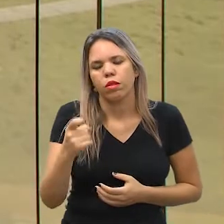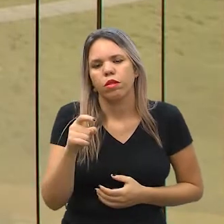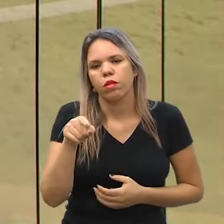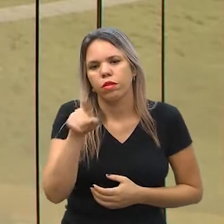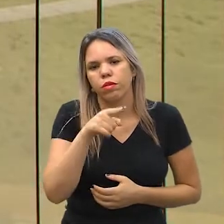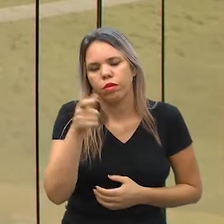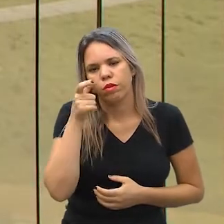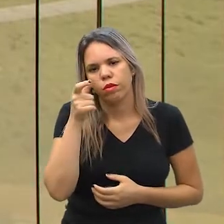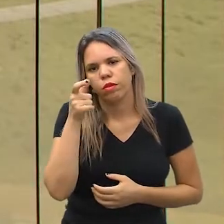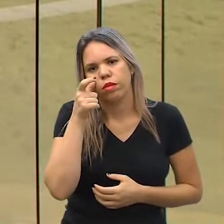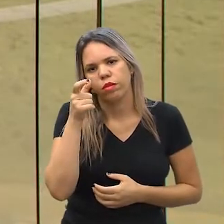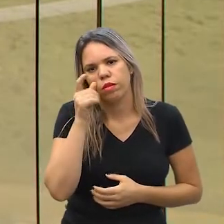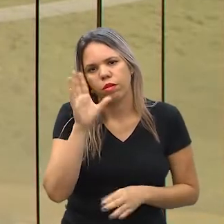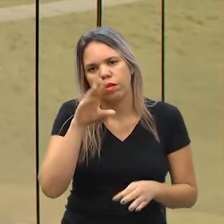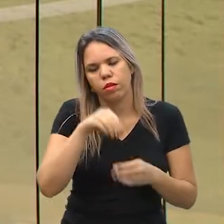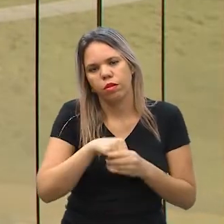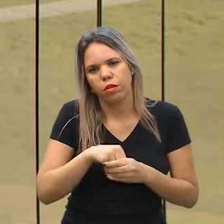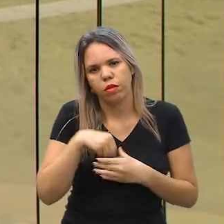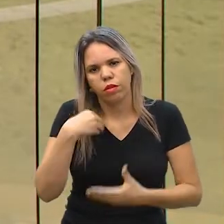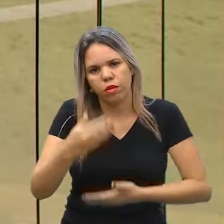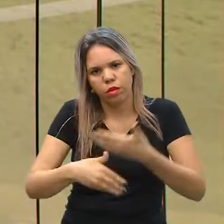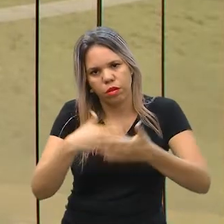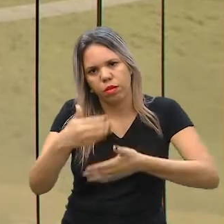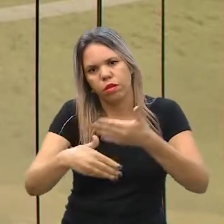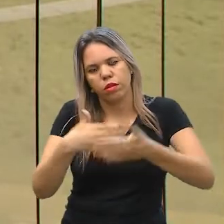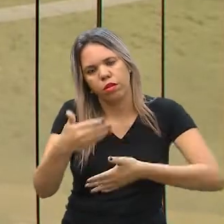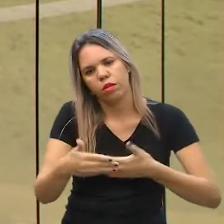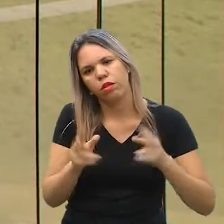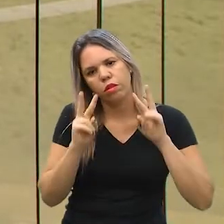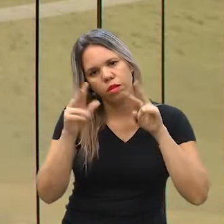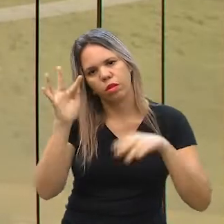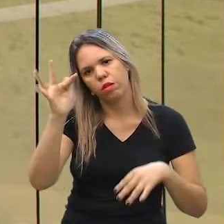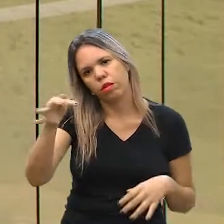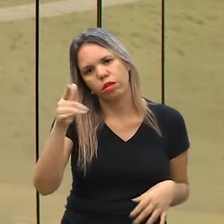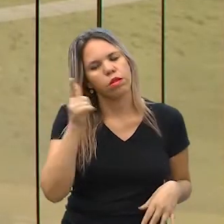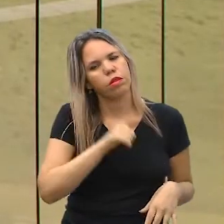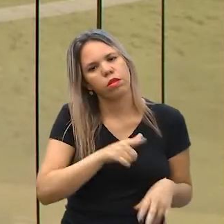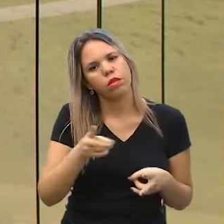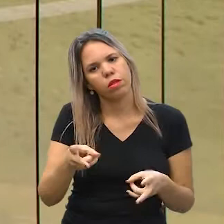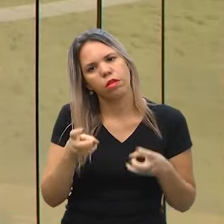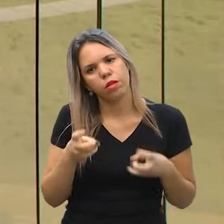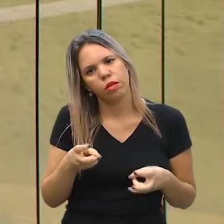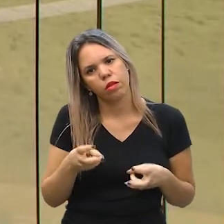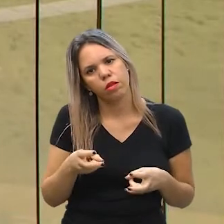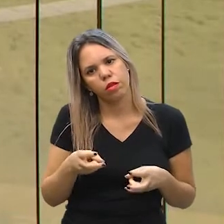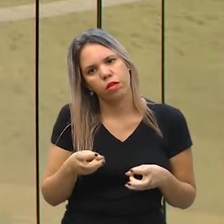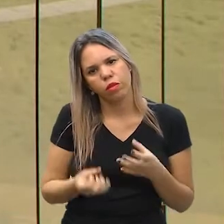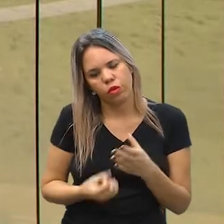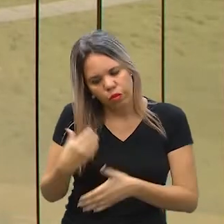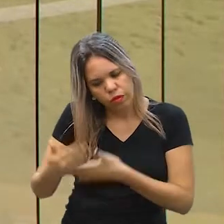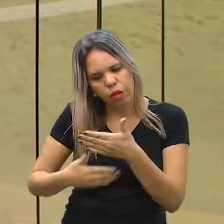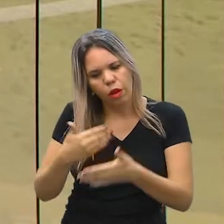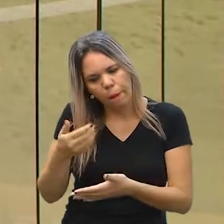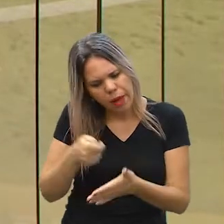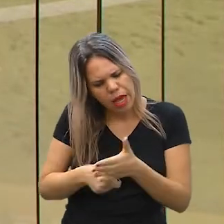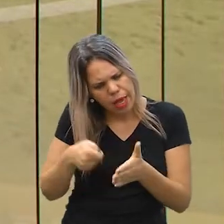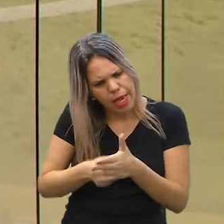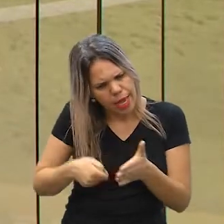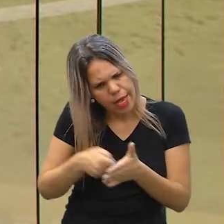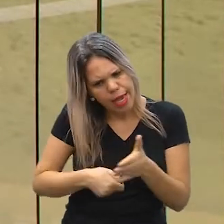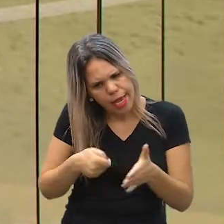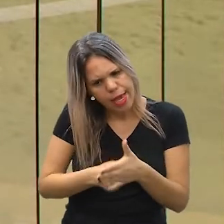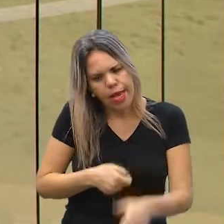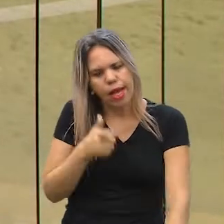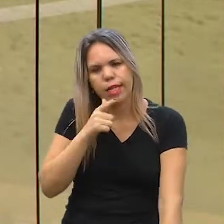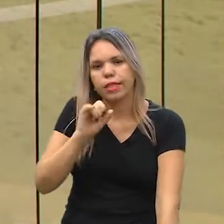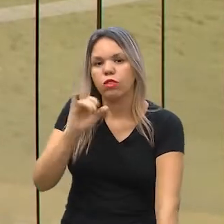é muito interessante você observar que dentro de todo o processo e ao olhar para o futuro você consegue perceber que a semeadura valeu a pena e